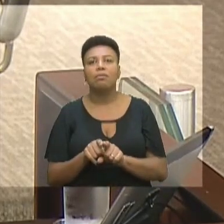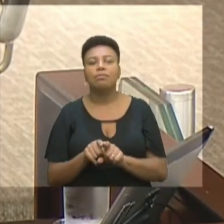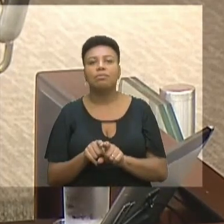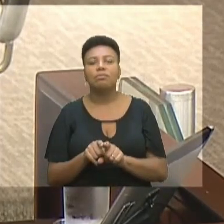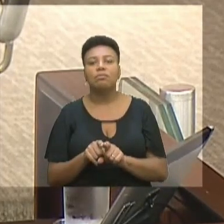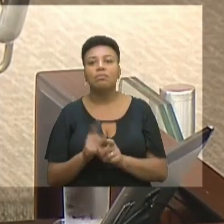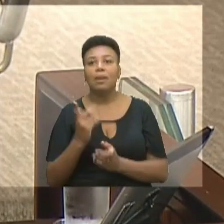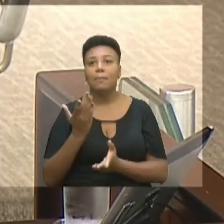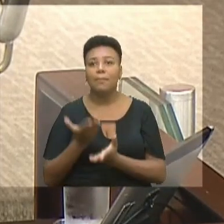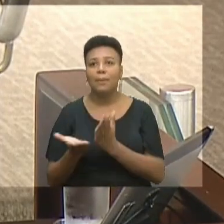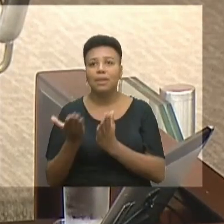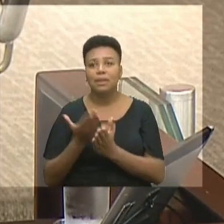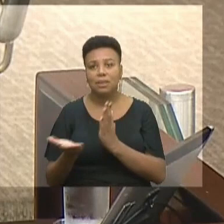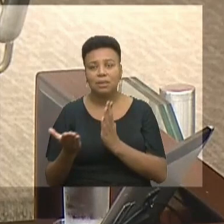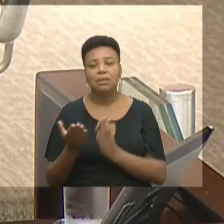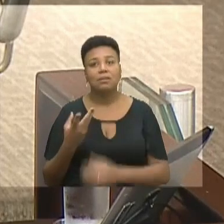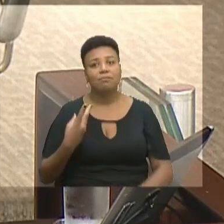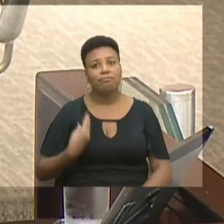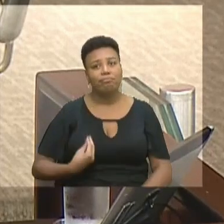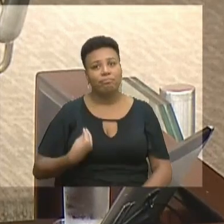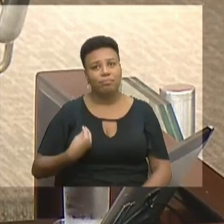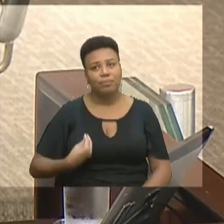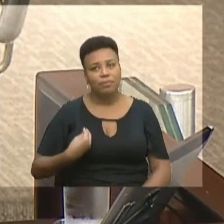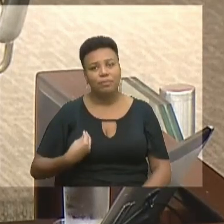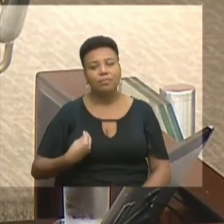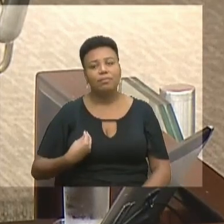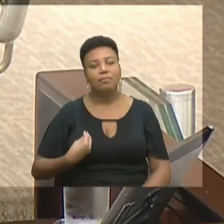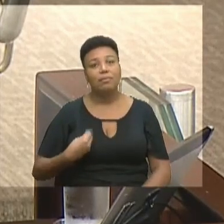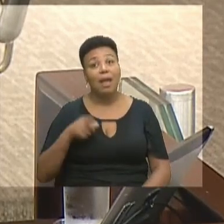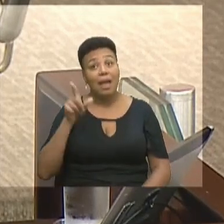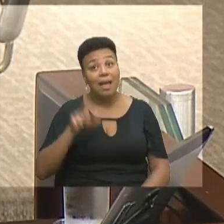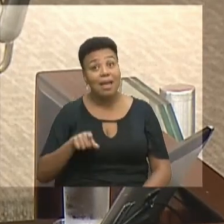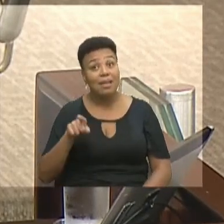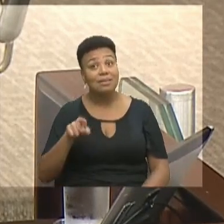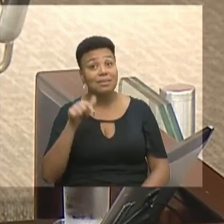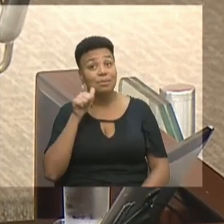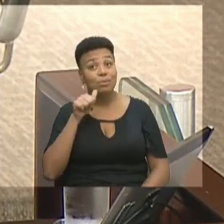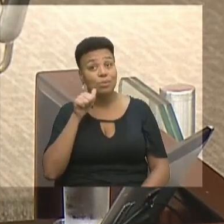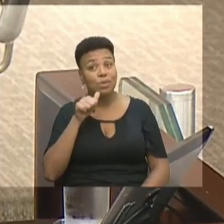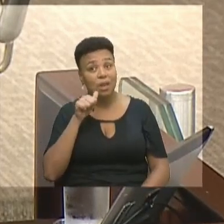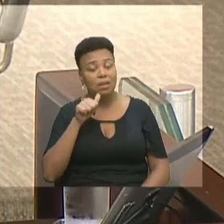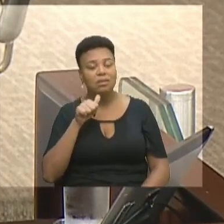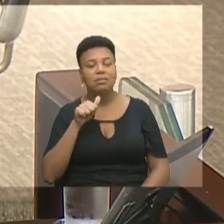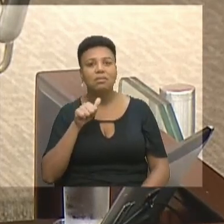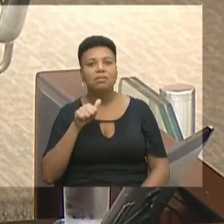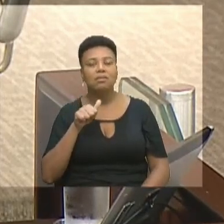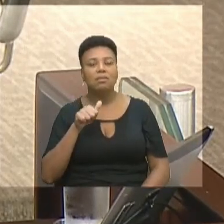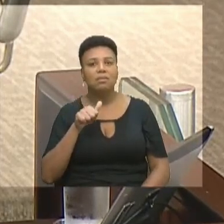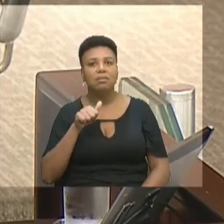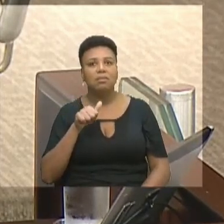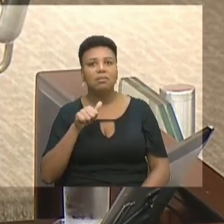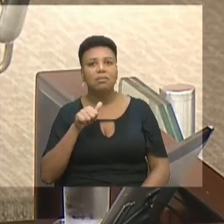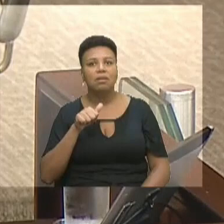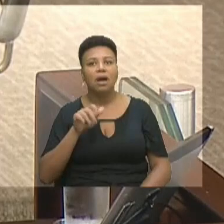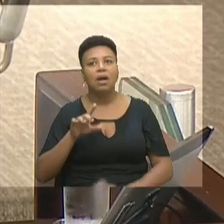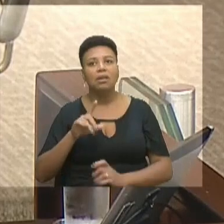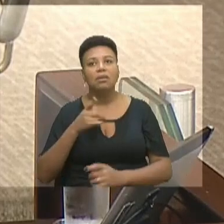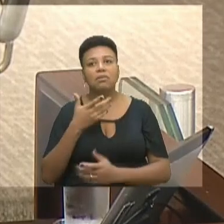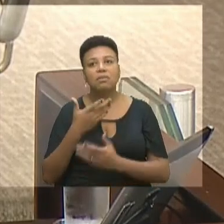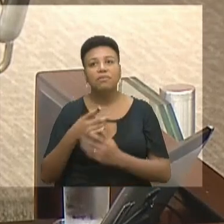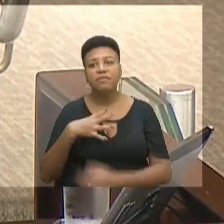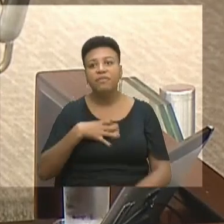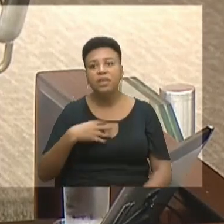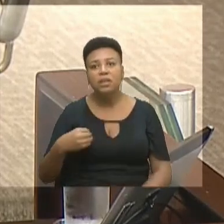da perda dessas vidas essas mulheres elas deixam crianças